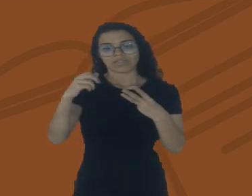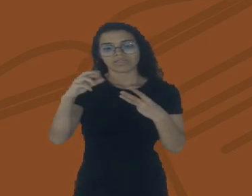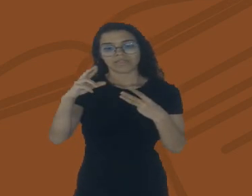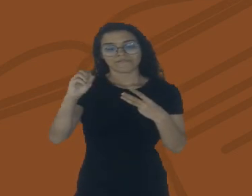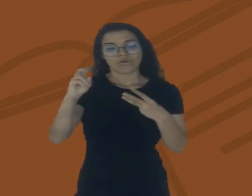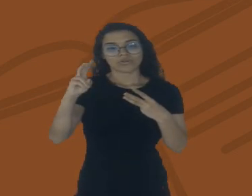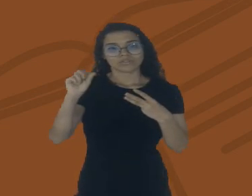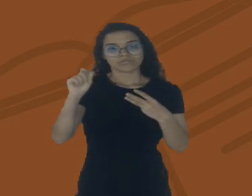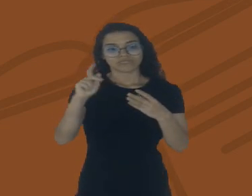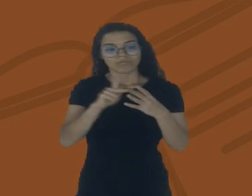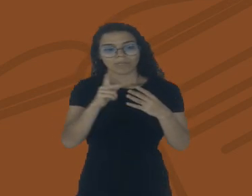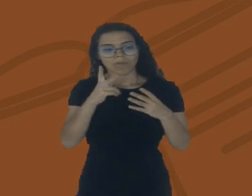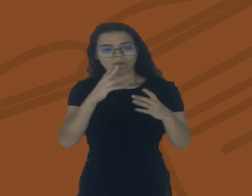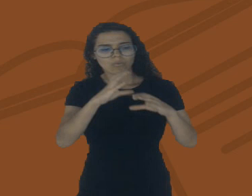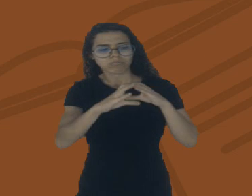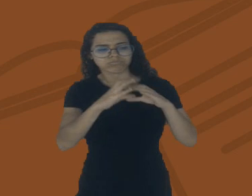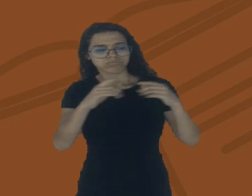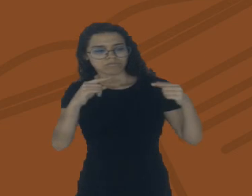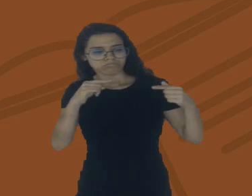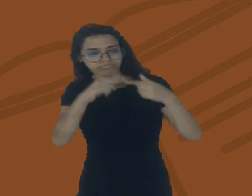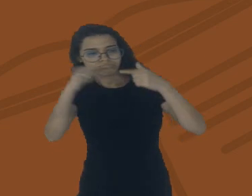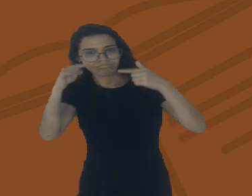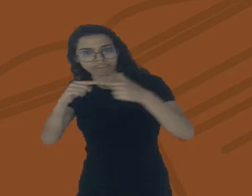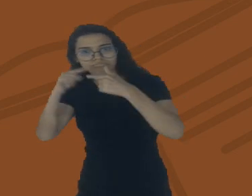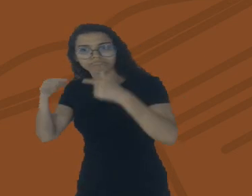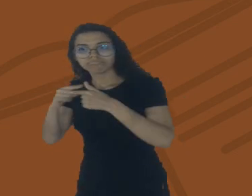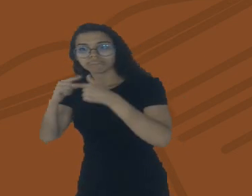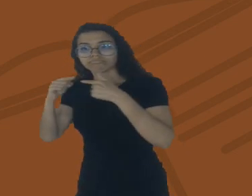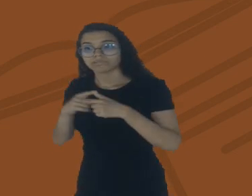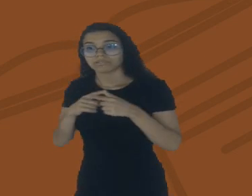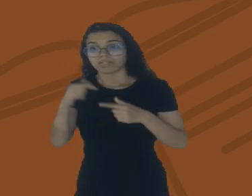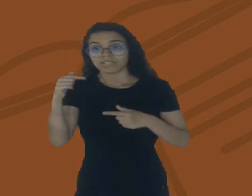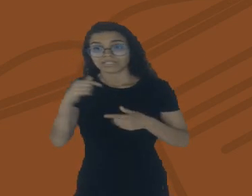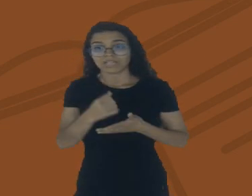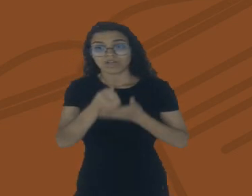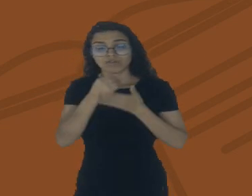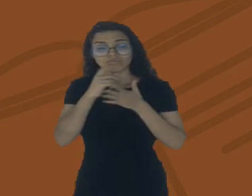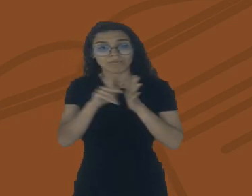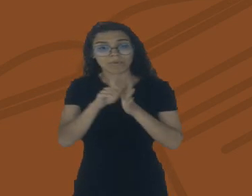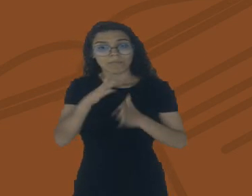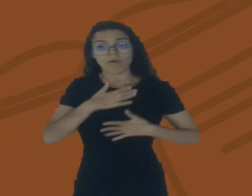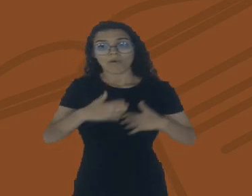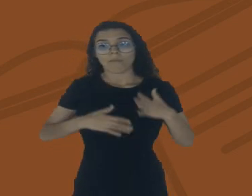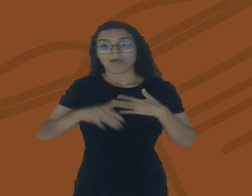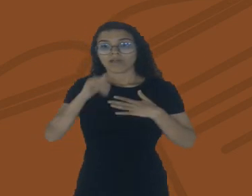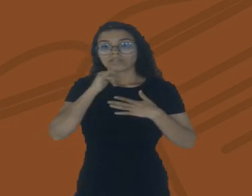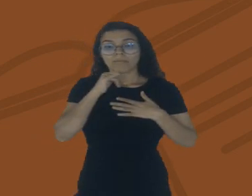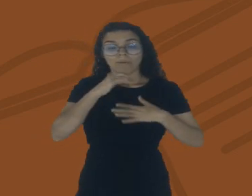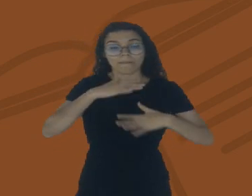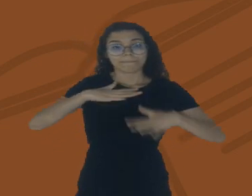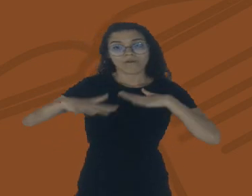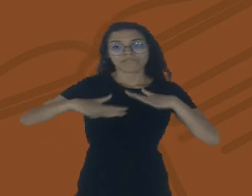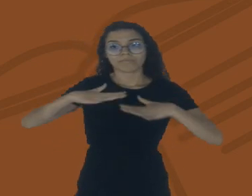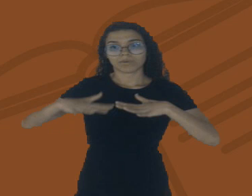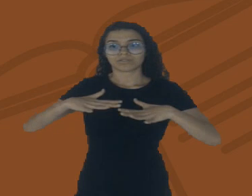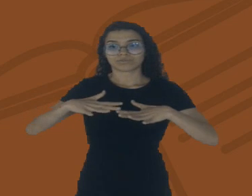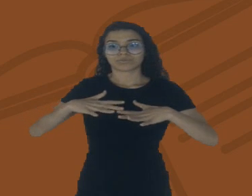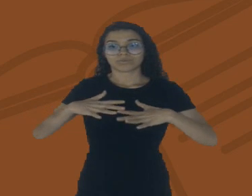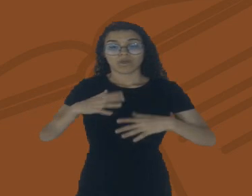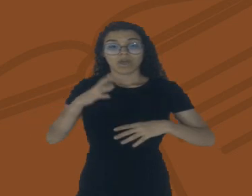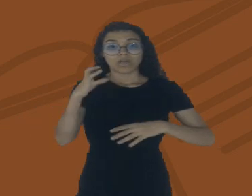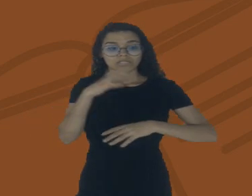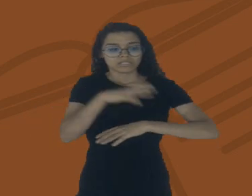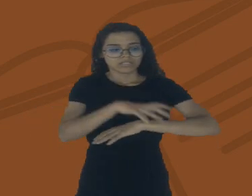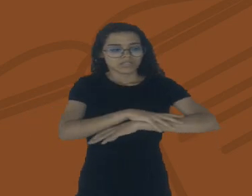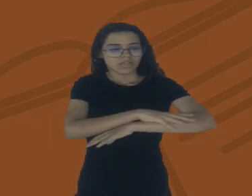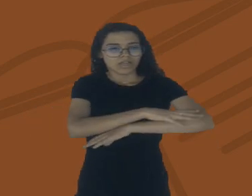nas inúmeras funções do corpo, como movimentos, temperatura do corpo, apetite, sono e a sensação de